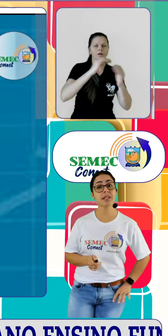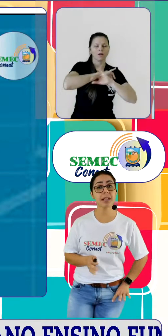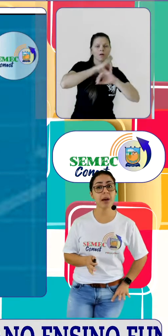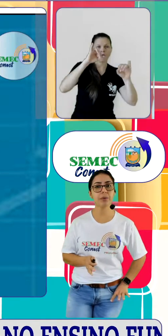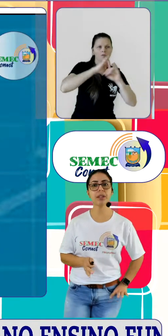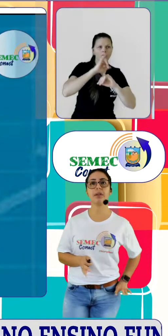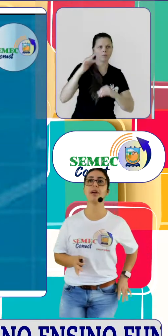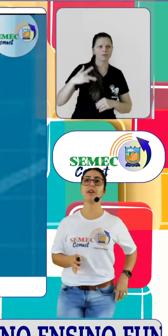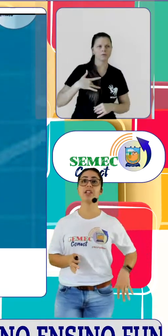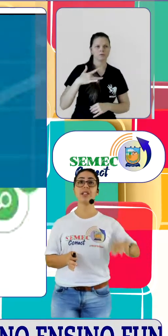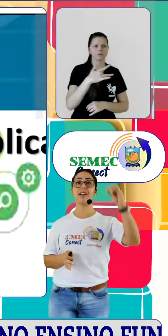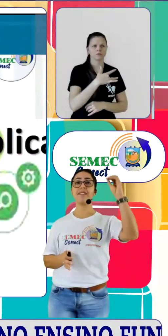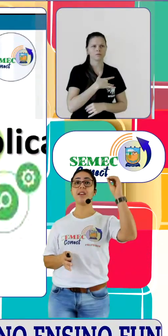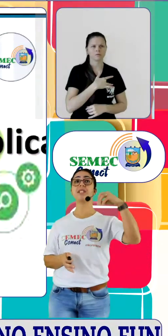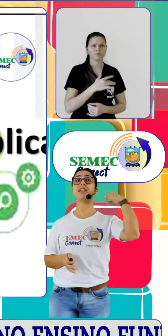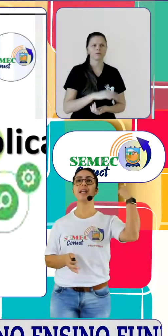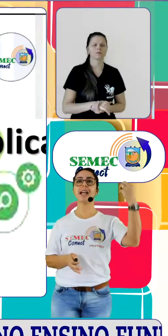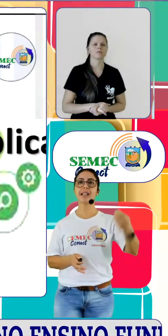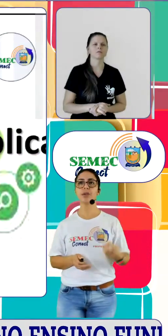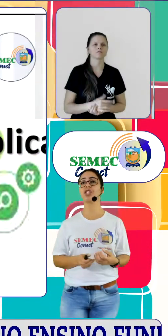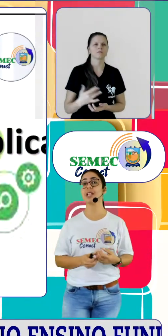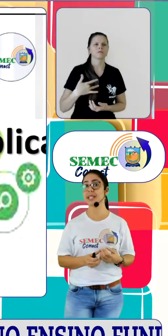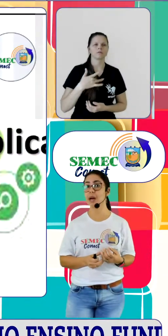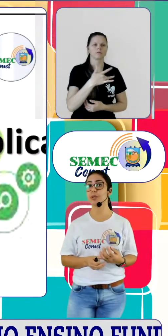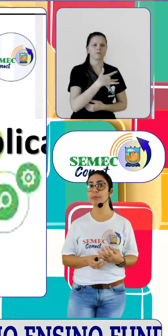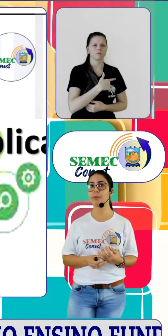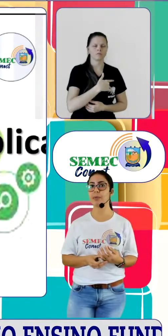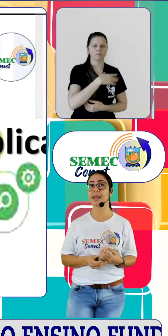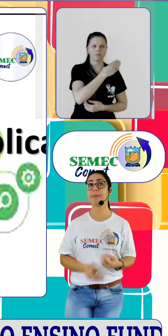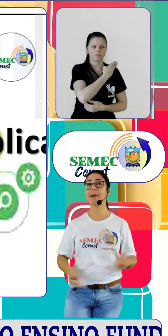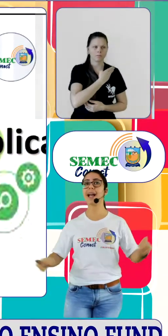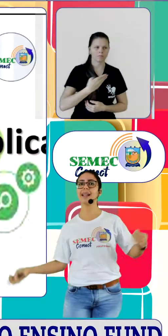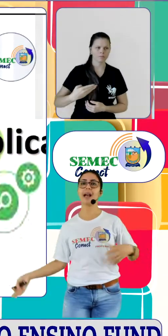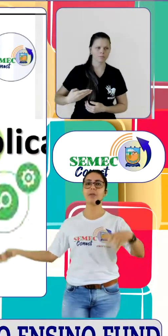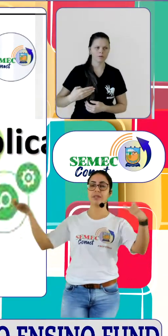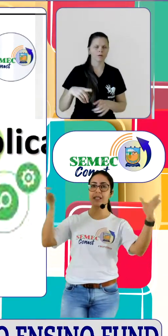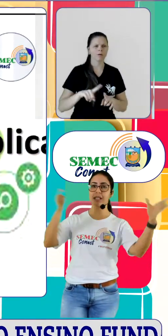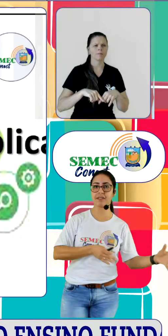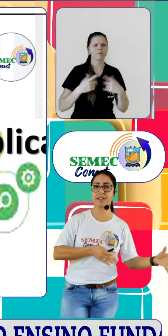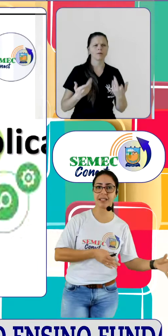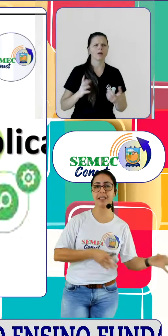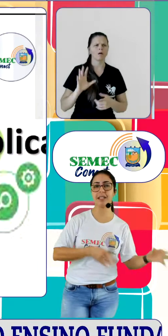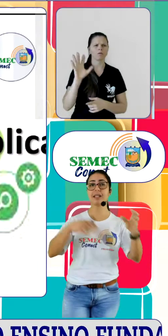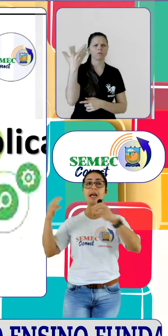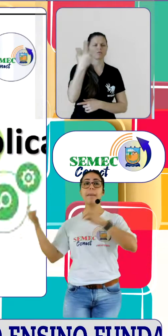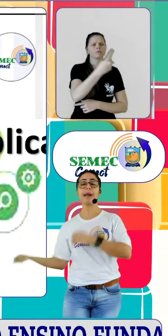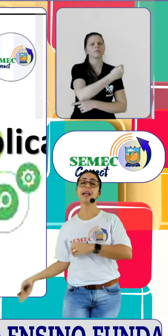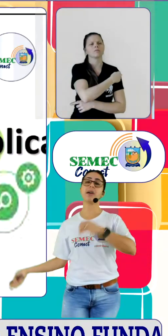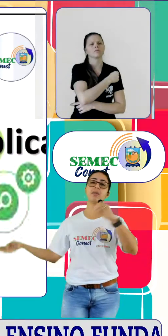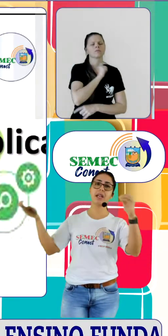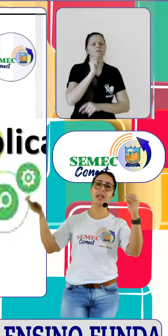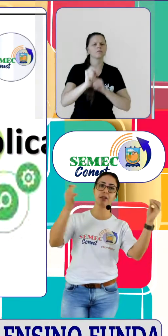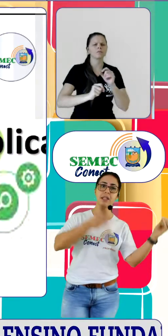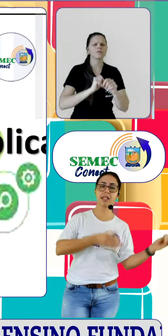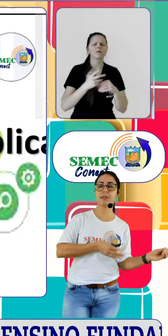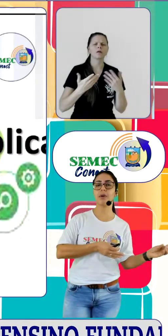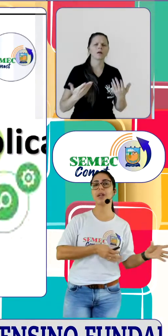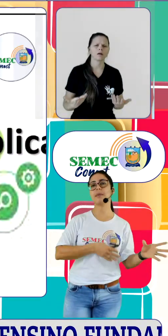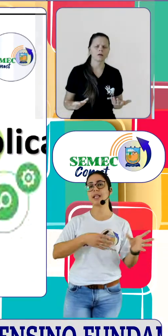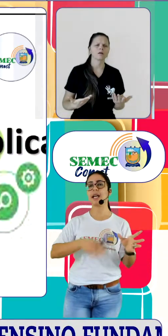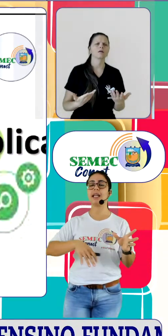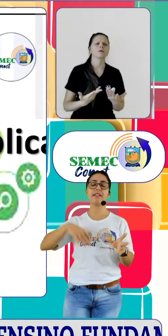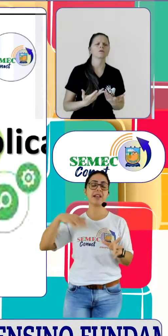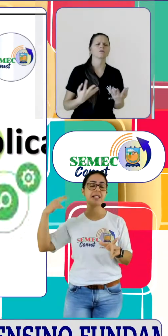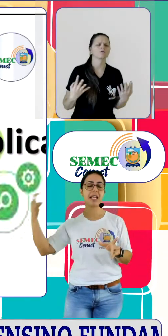informações de saúde. Então, agora a gente vai ver os indicadores da saúde pública. Para que aconteçam essas vacinas, para que aconteça todos esses